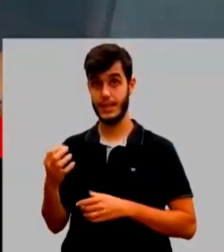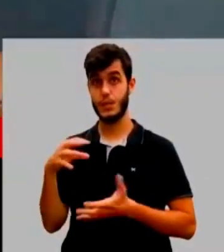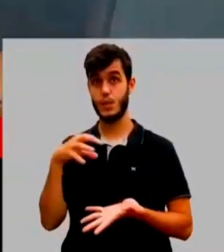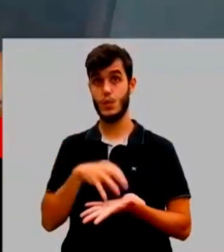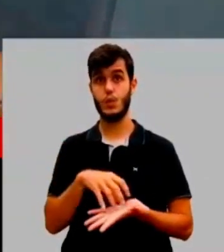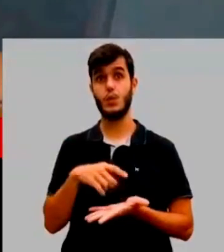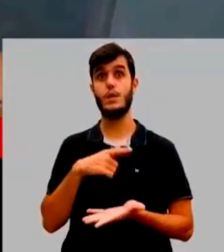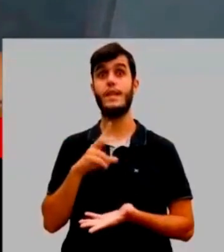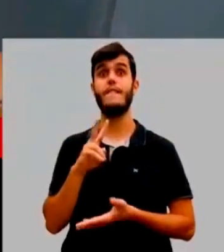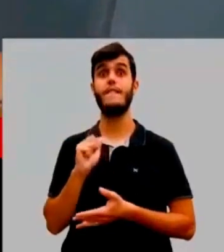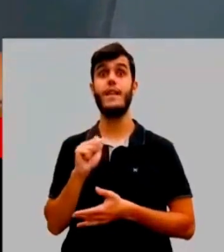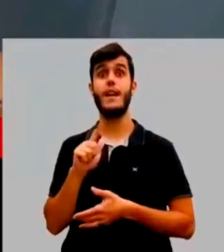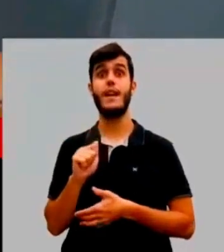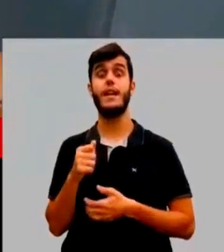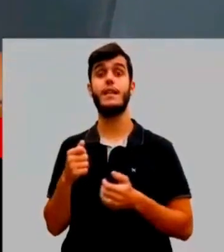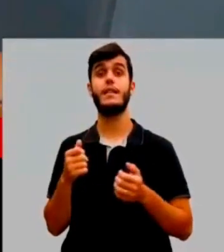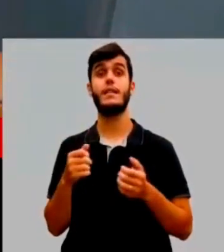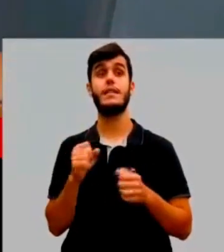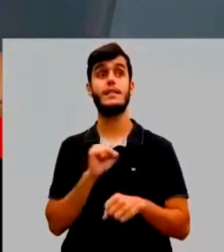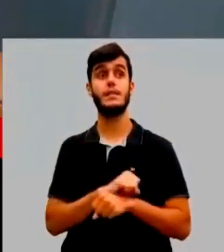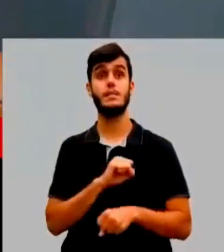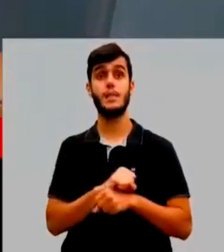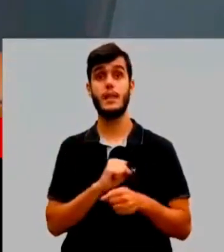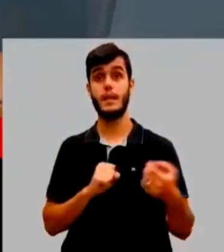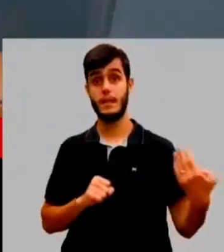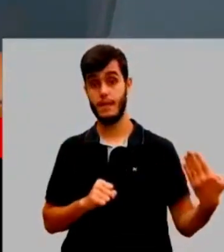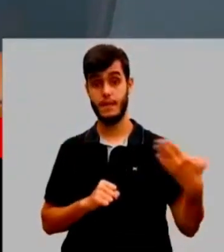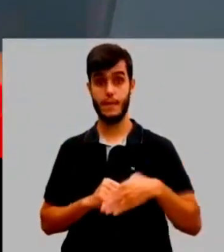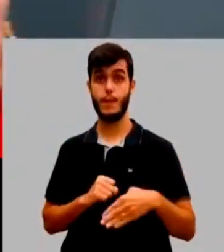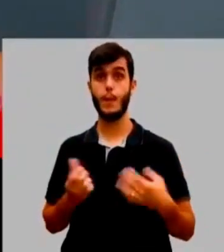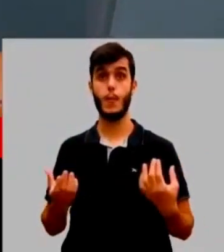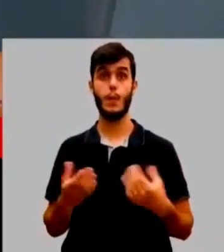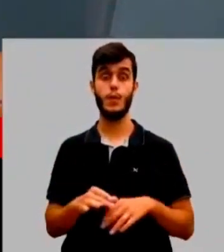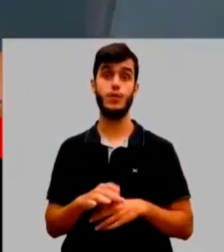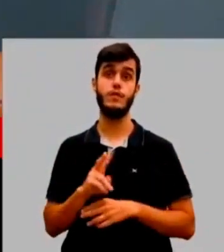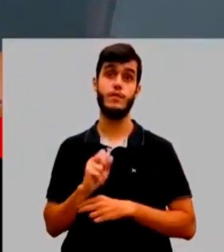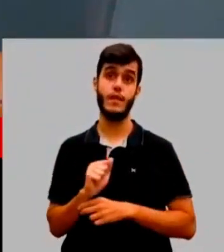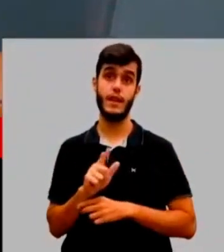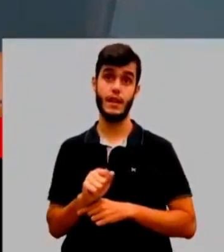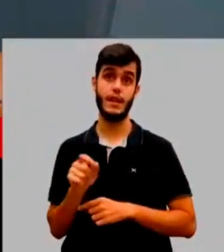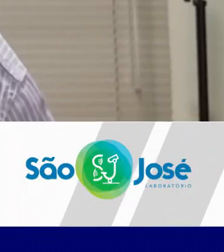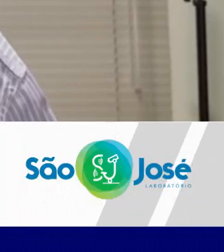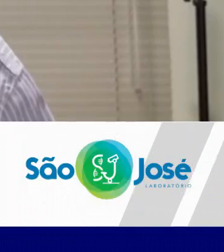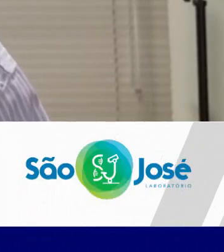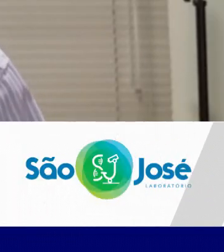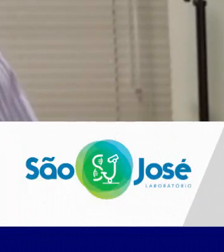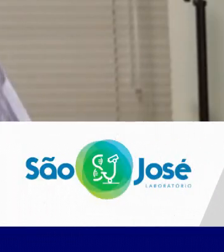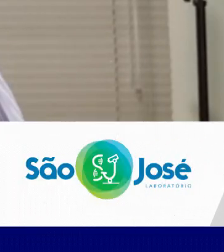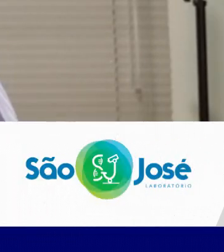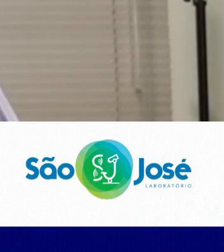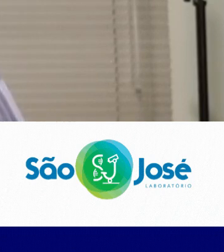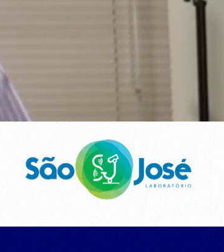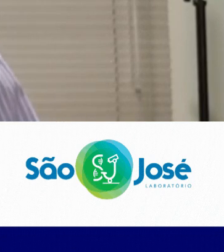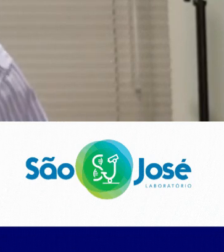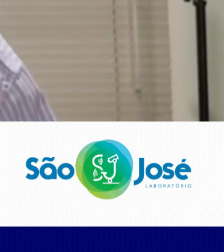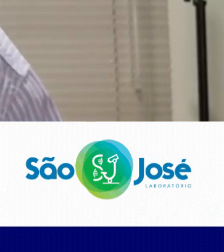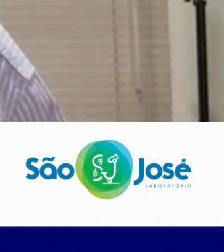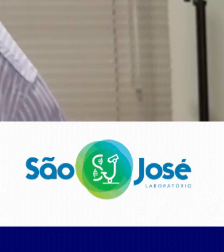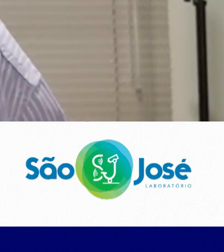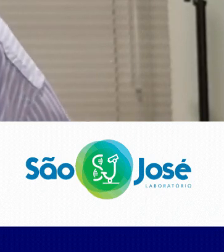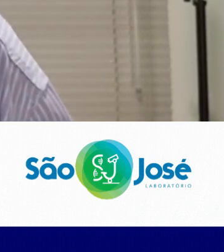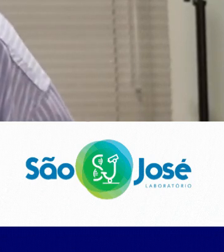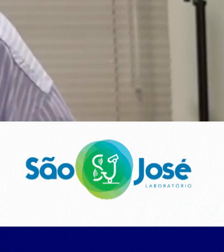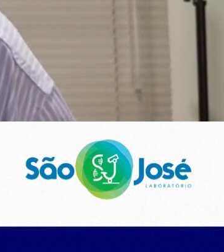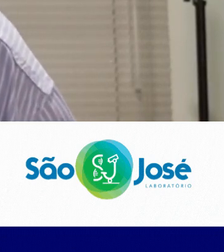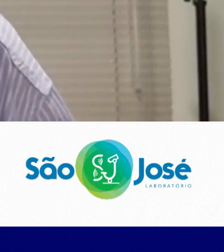vagos esperando para serem preenchidos por concurso público nas carreiras do ipseng É isso aí continue ligado aqui na rede